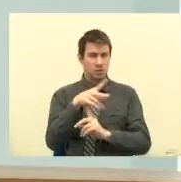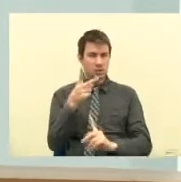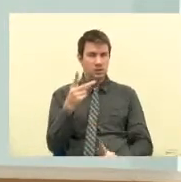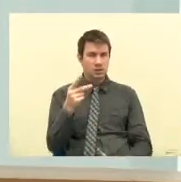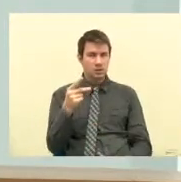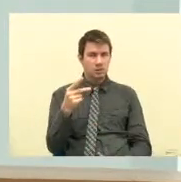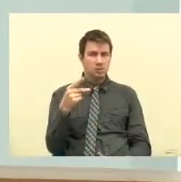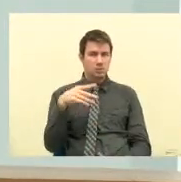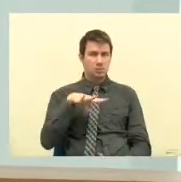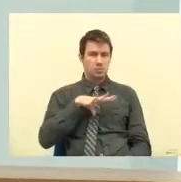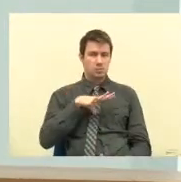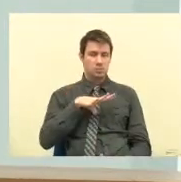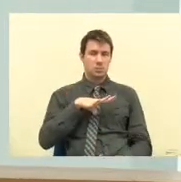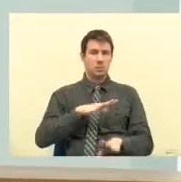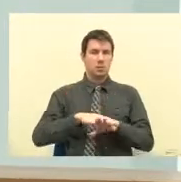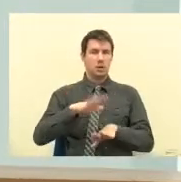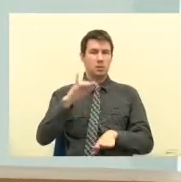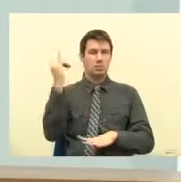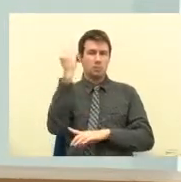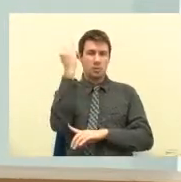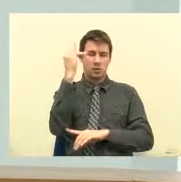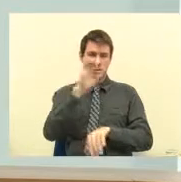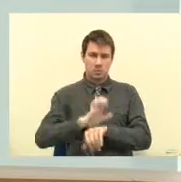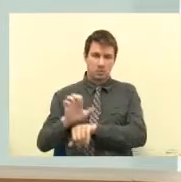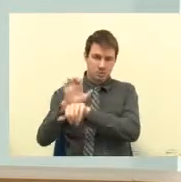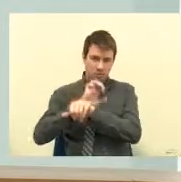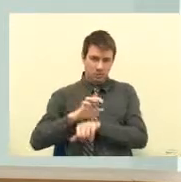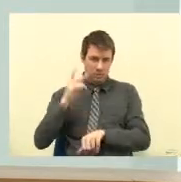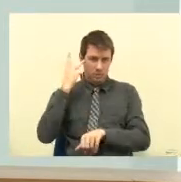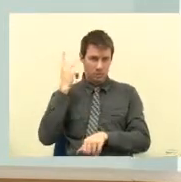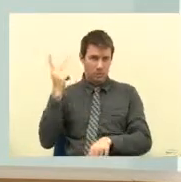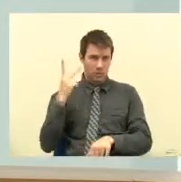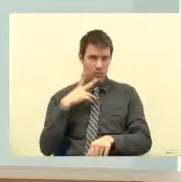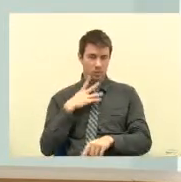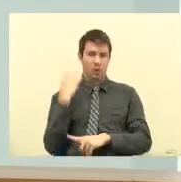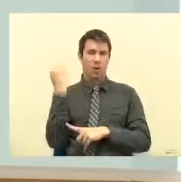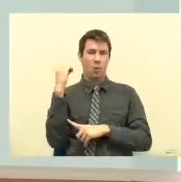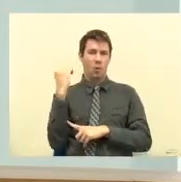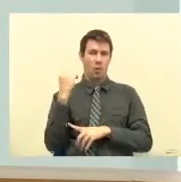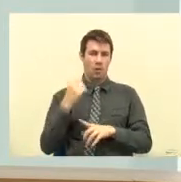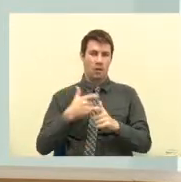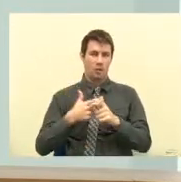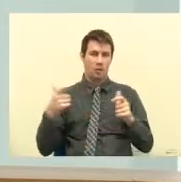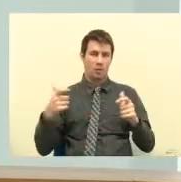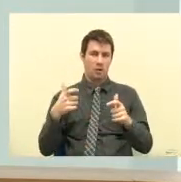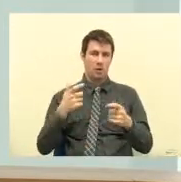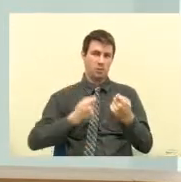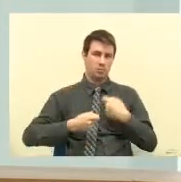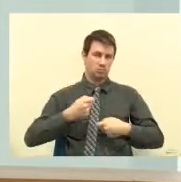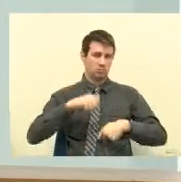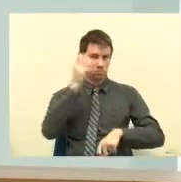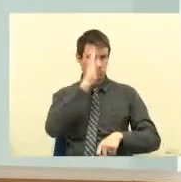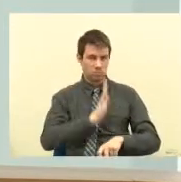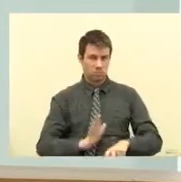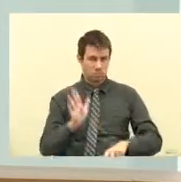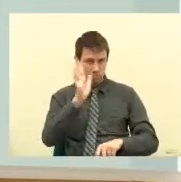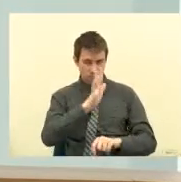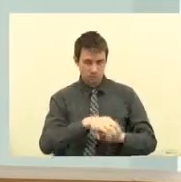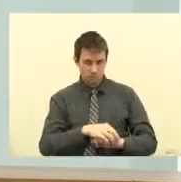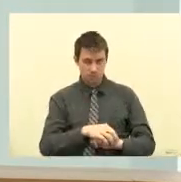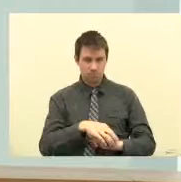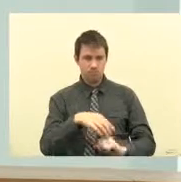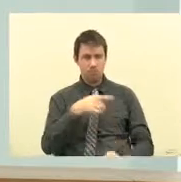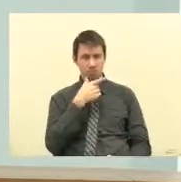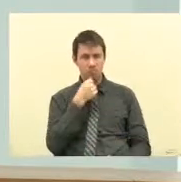cidade mais importante do estado de São Paulo e a oitava economia nacional. O